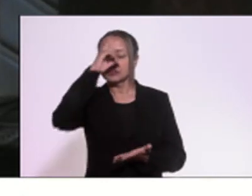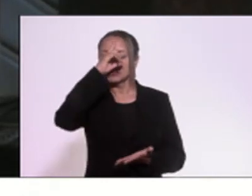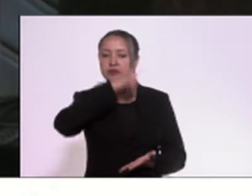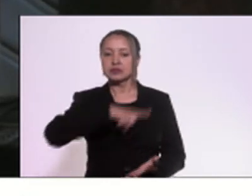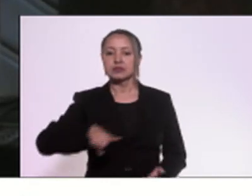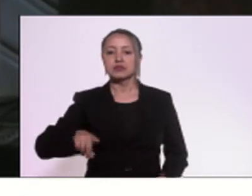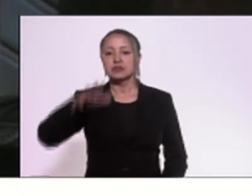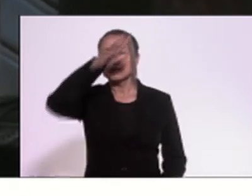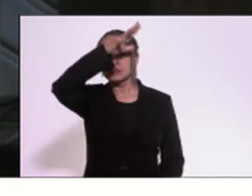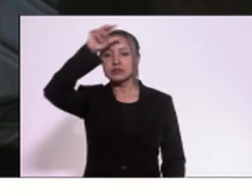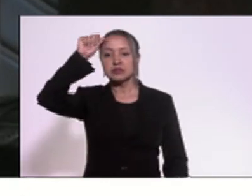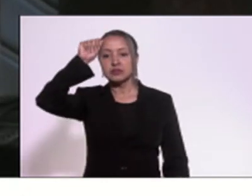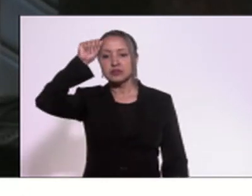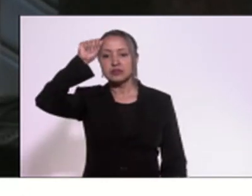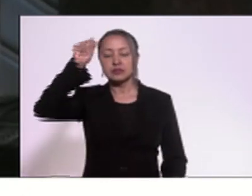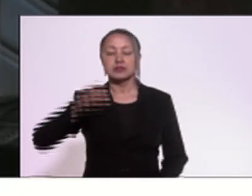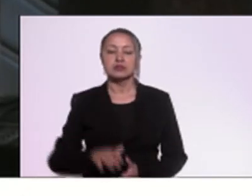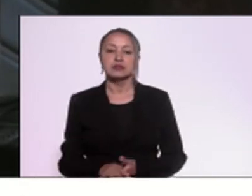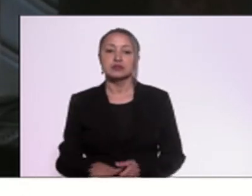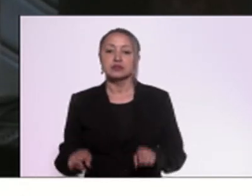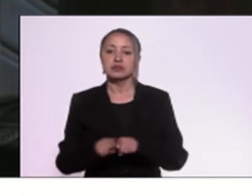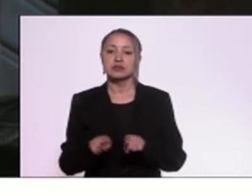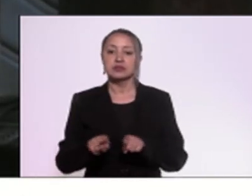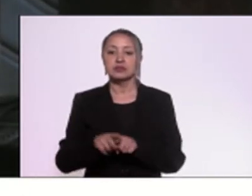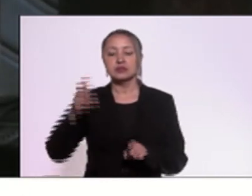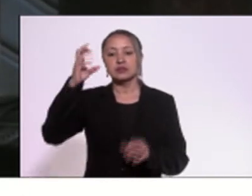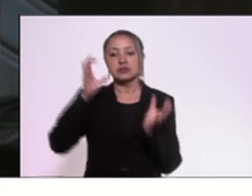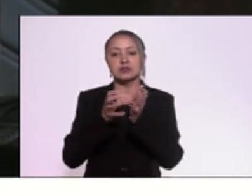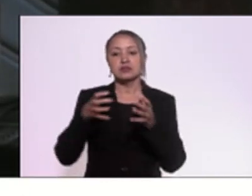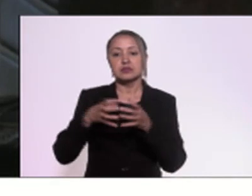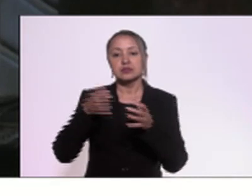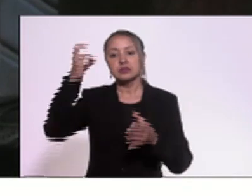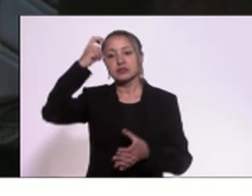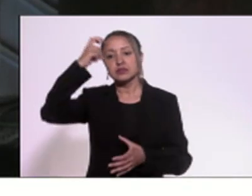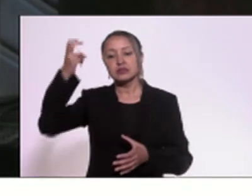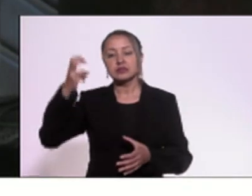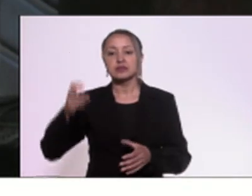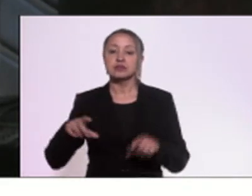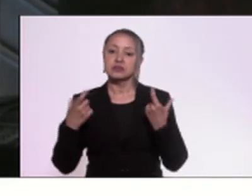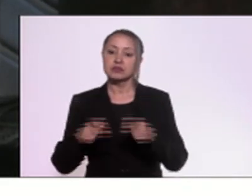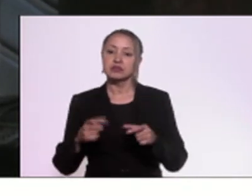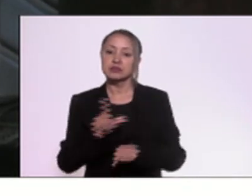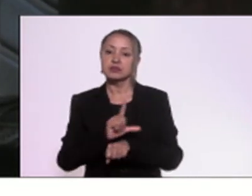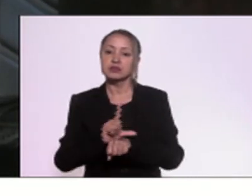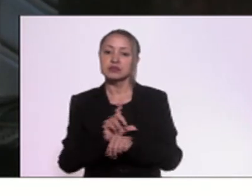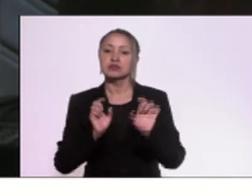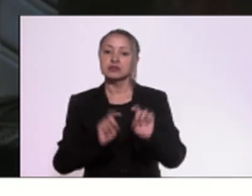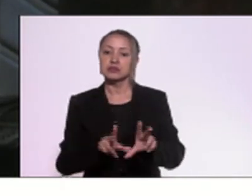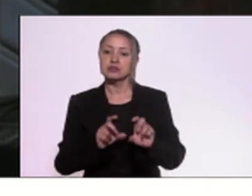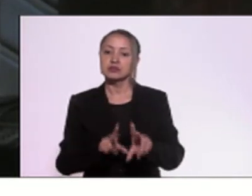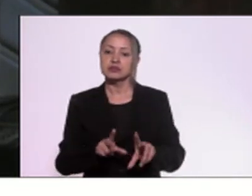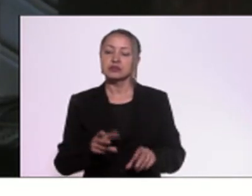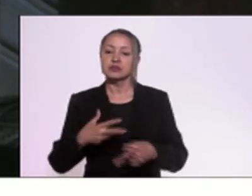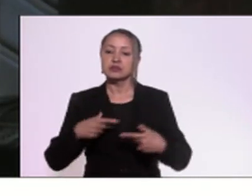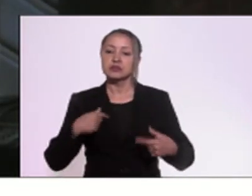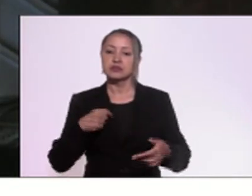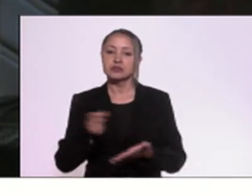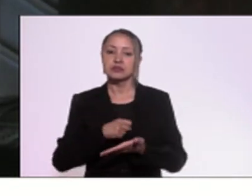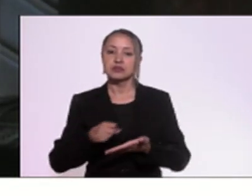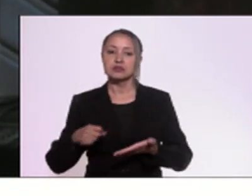dizer. E aí a gente vive um momento onde... O momento não é assim. É através do